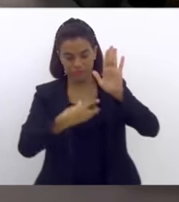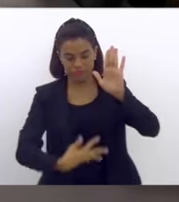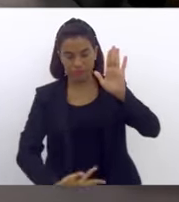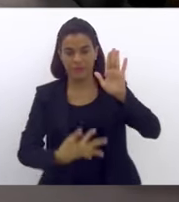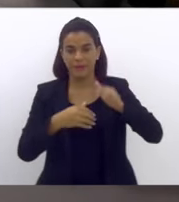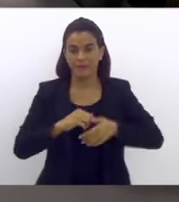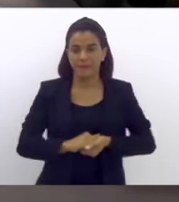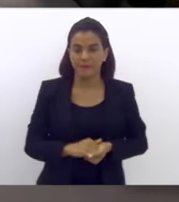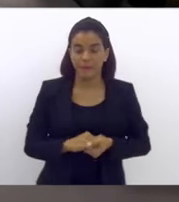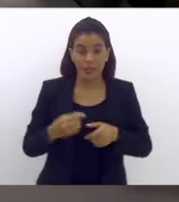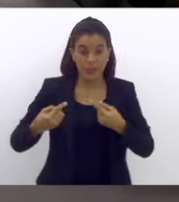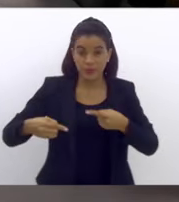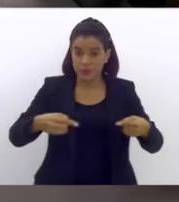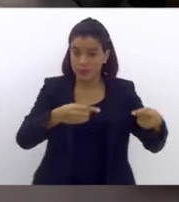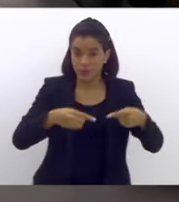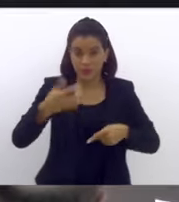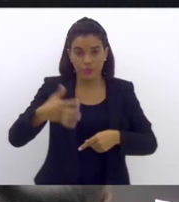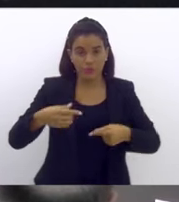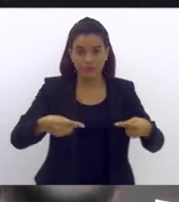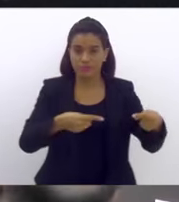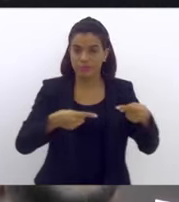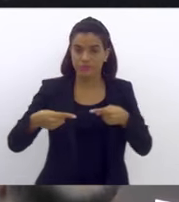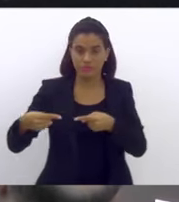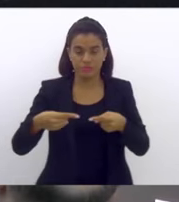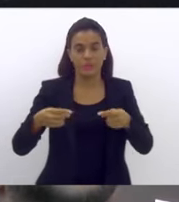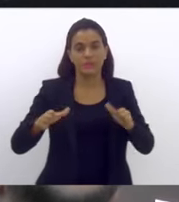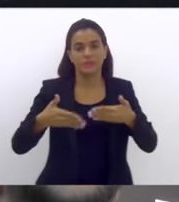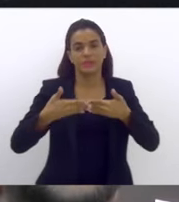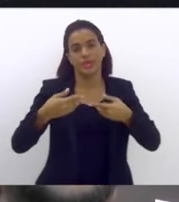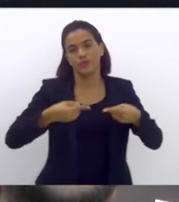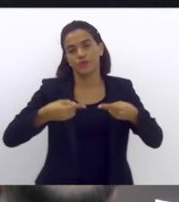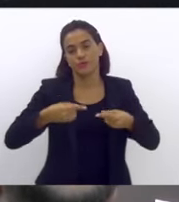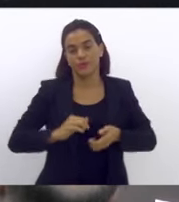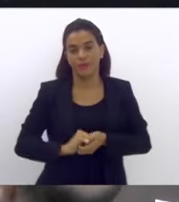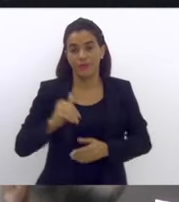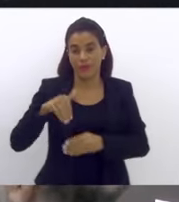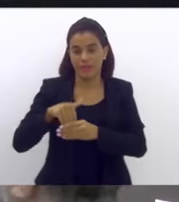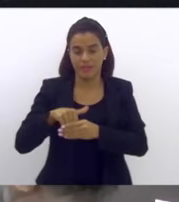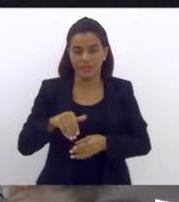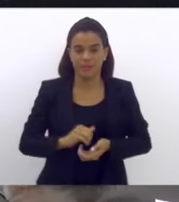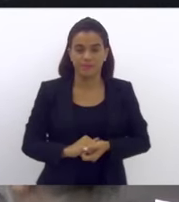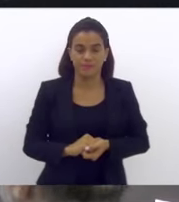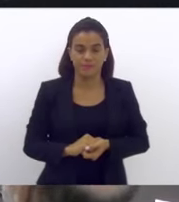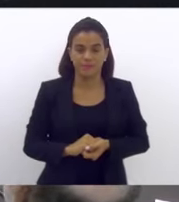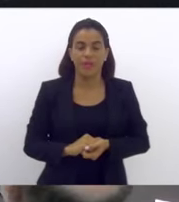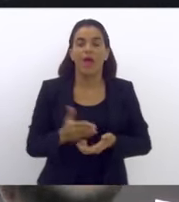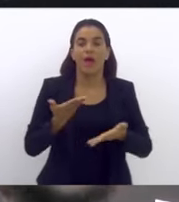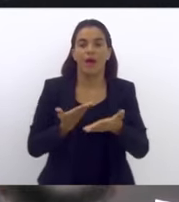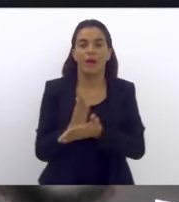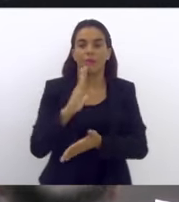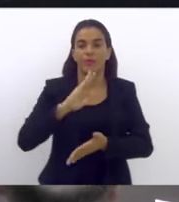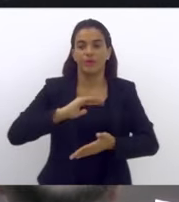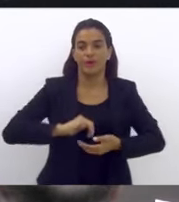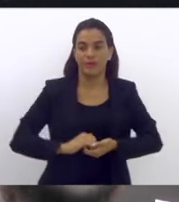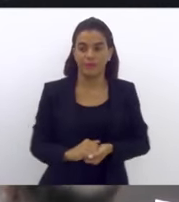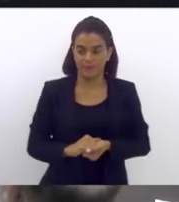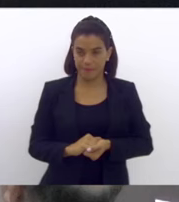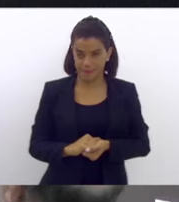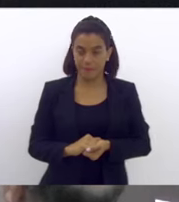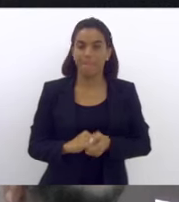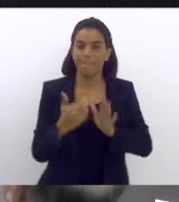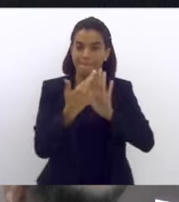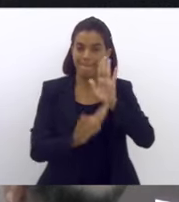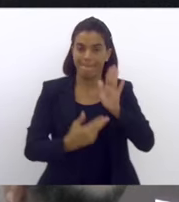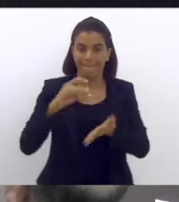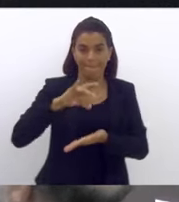discussão não havendo Quem Queira discutir encerrada a discussão em votação senhores que aprovam permaneçam Como estão aprovado o relatório